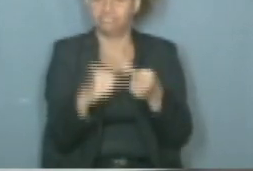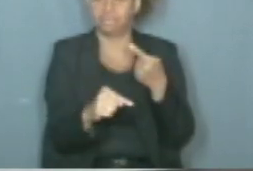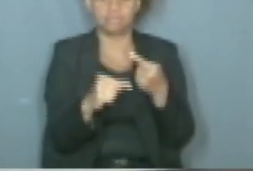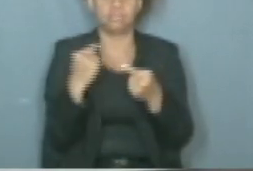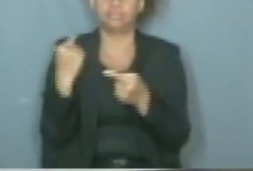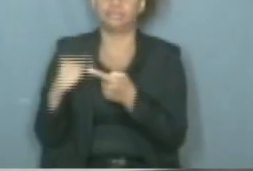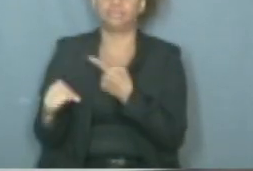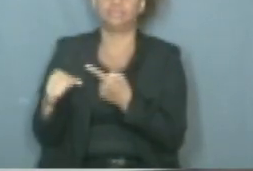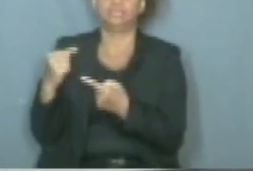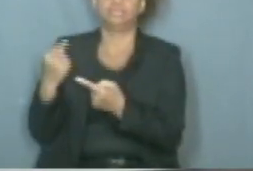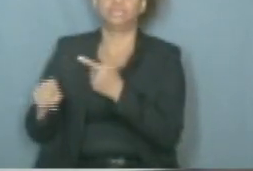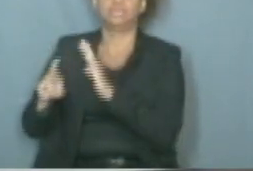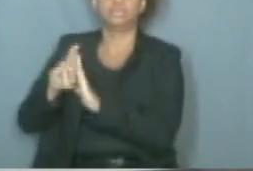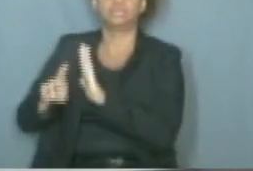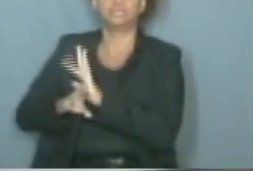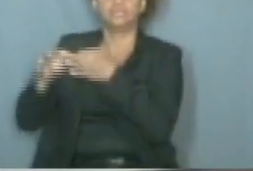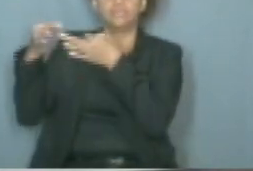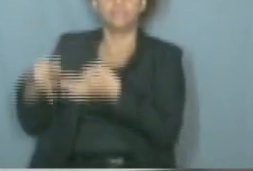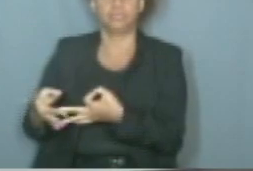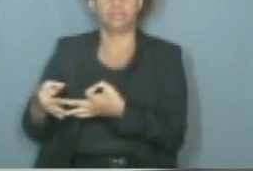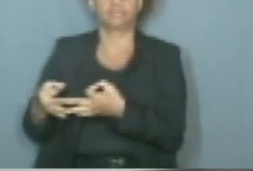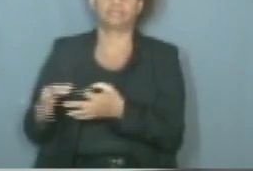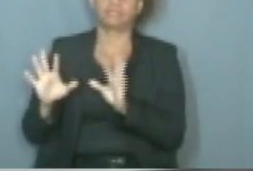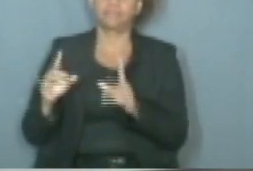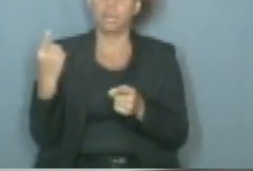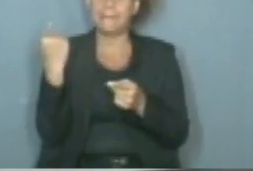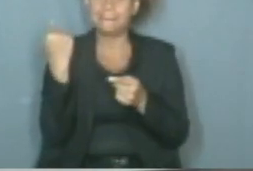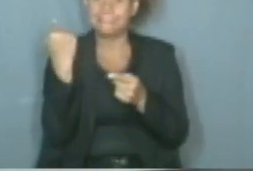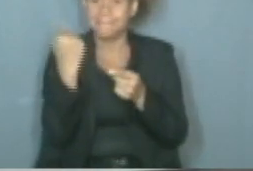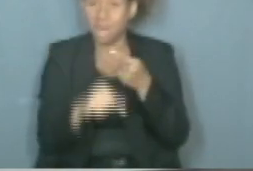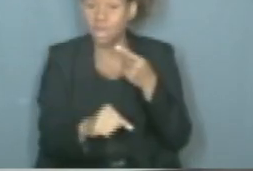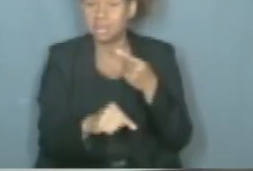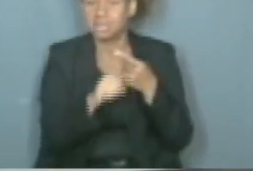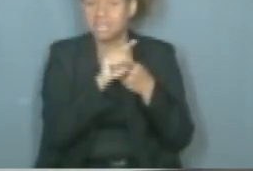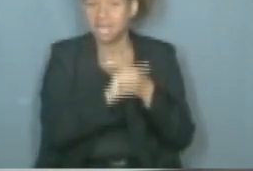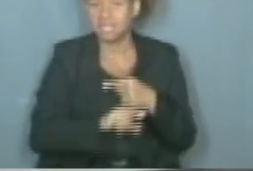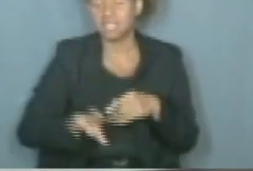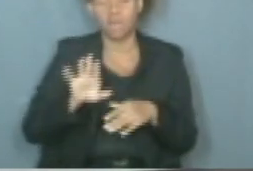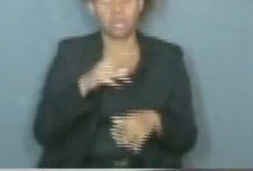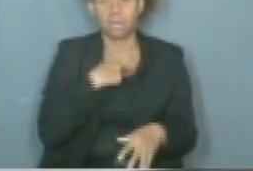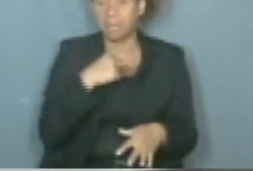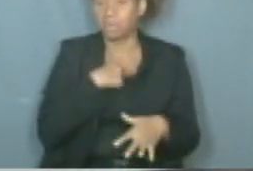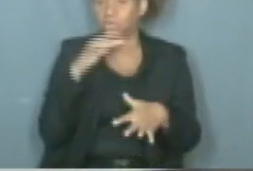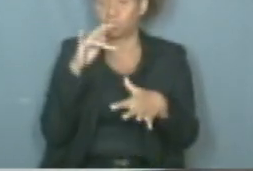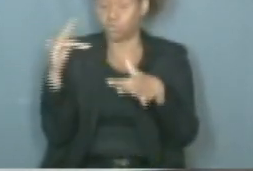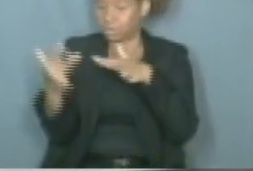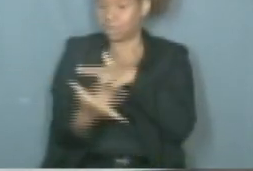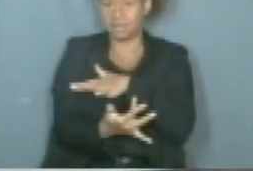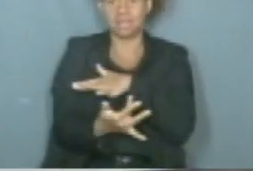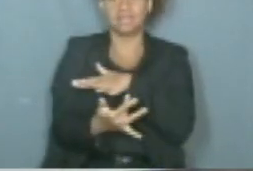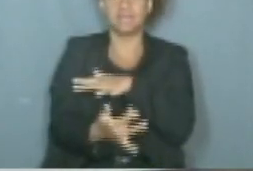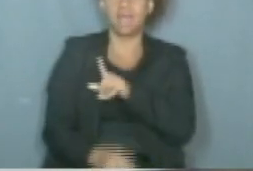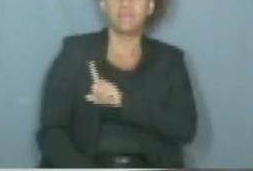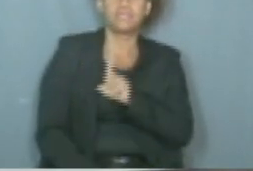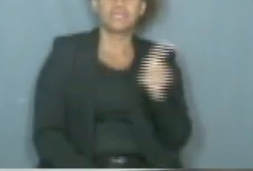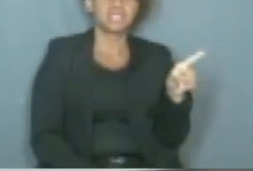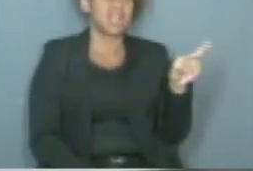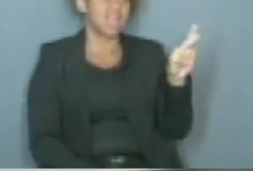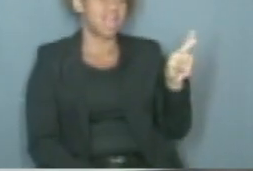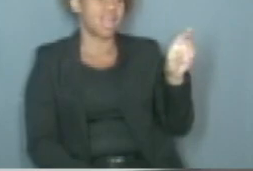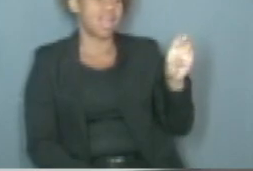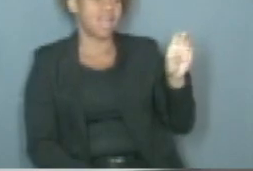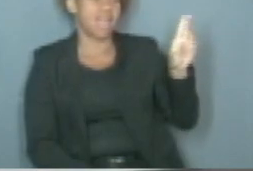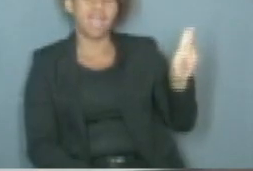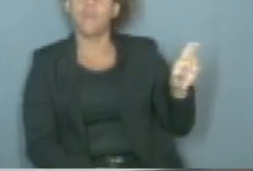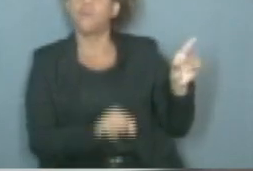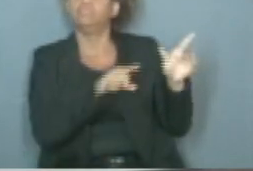medidas cautelares. Houve uma proibição de utilização de redes sociais e o que foi que este réu